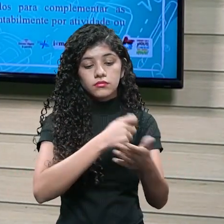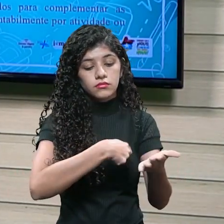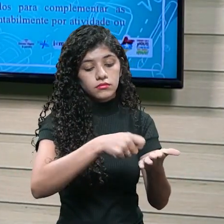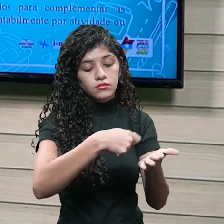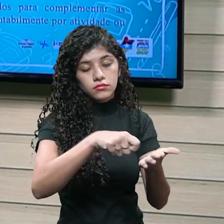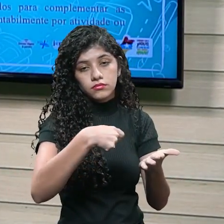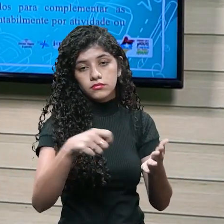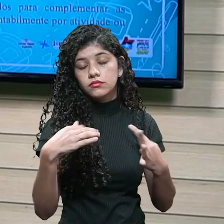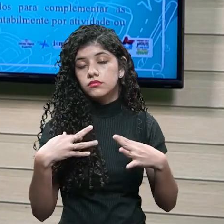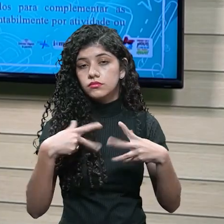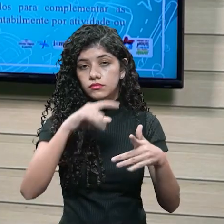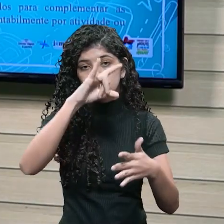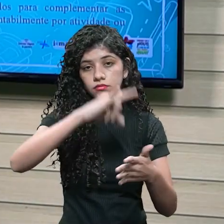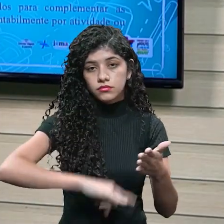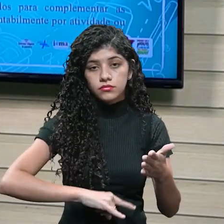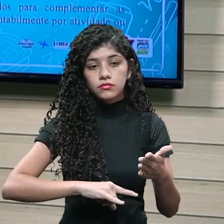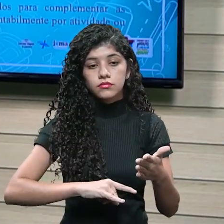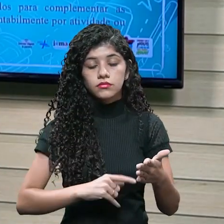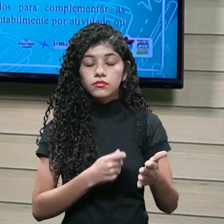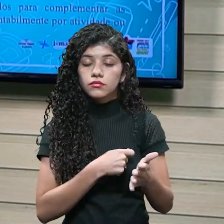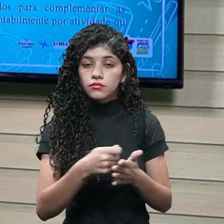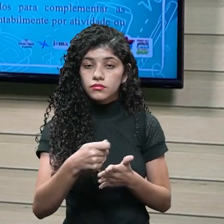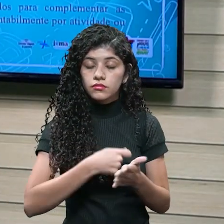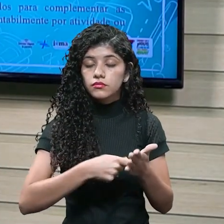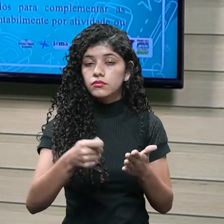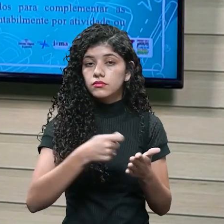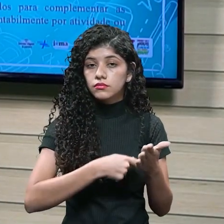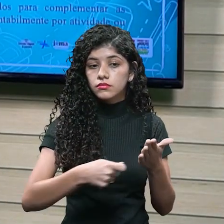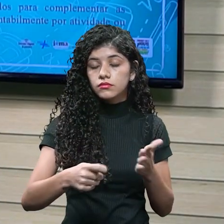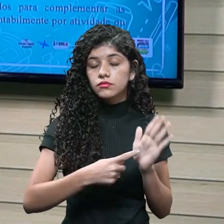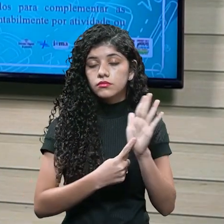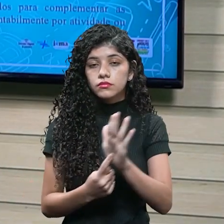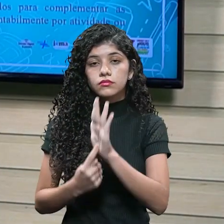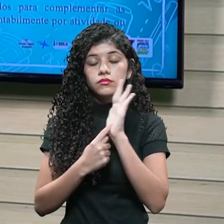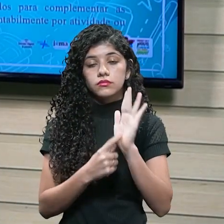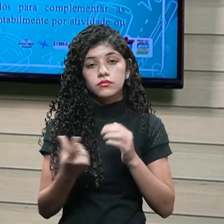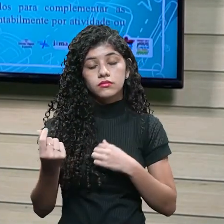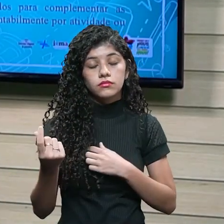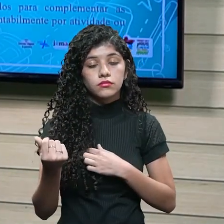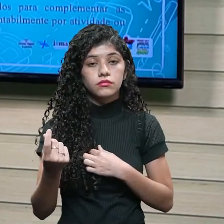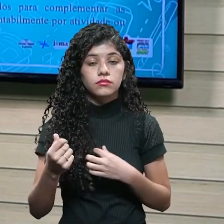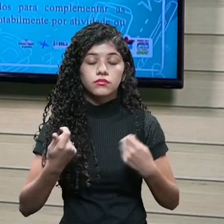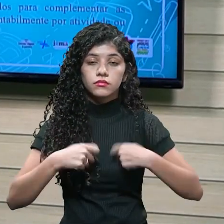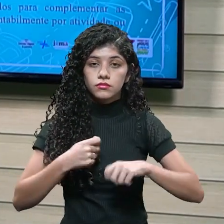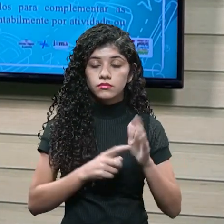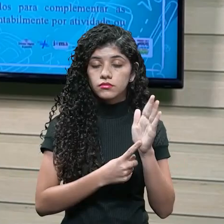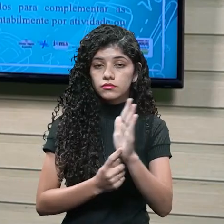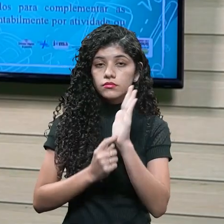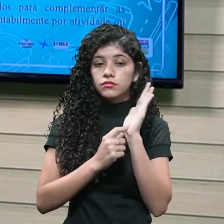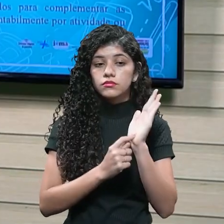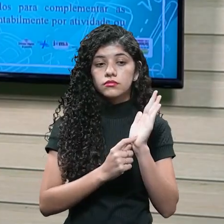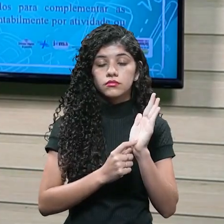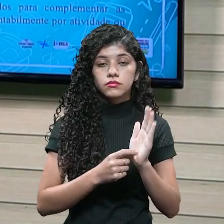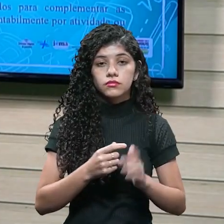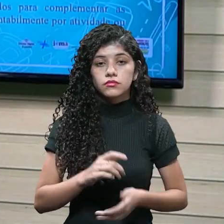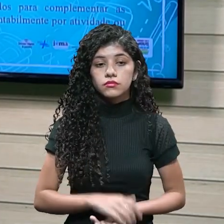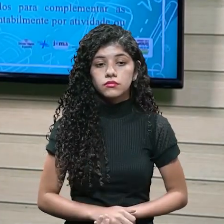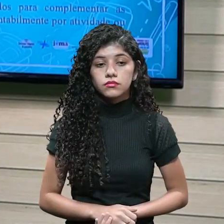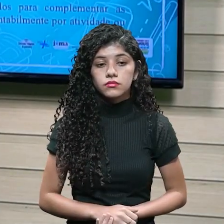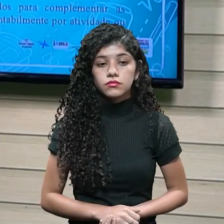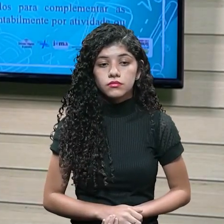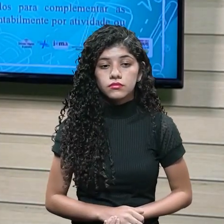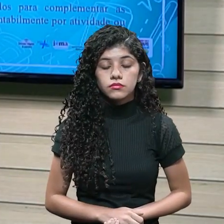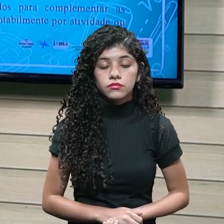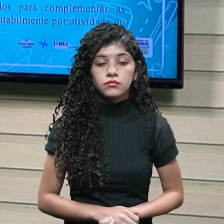assinar a documentação, fazer os relatórios contábeis, as demonstrações financeiras que precisam ser apresentadas para